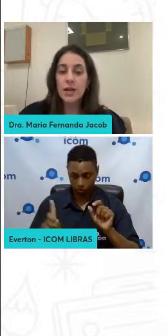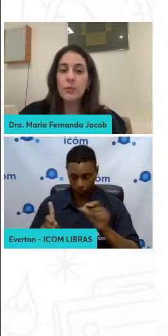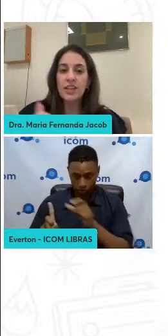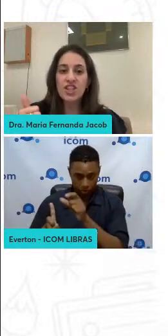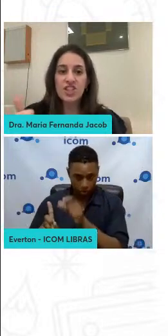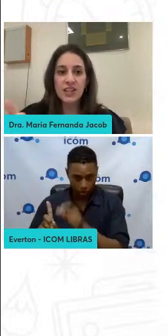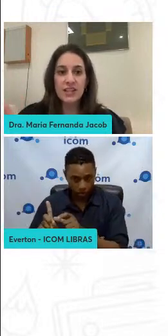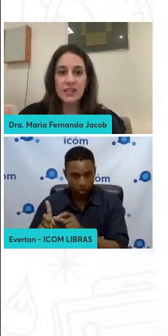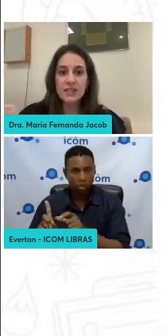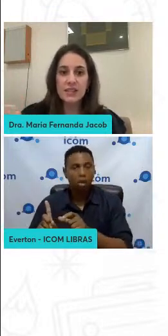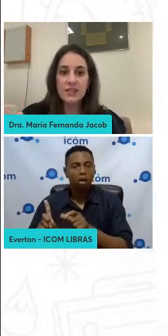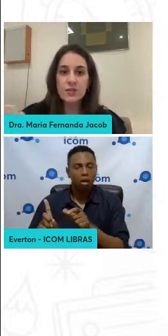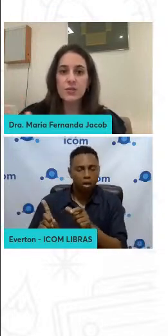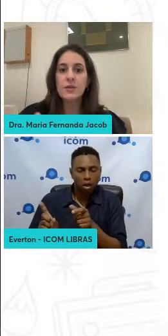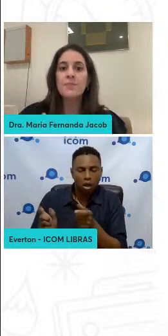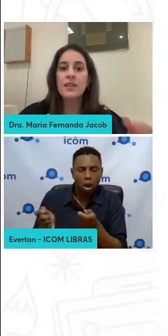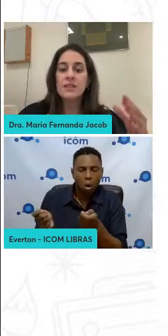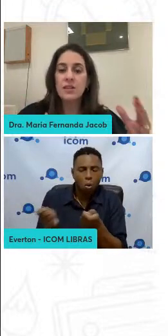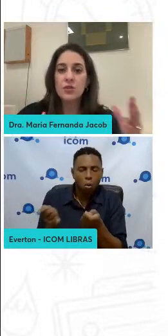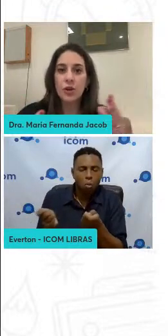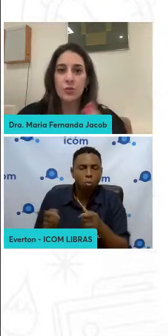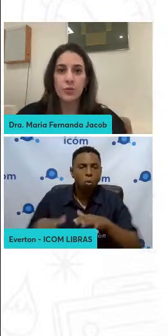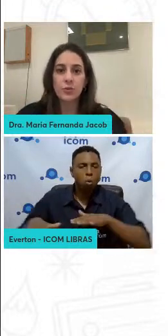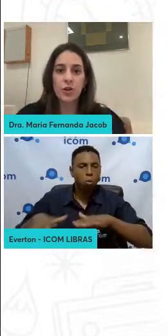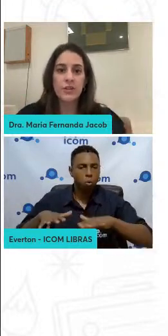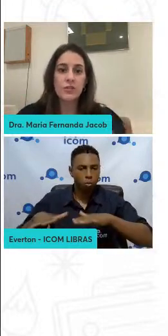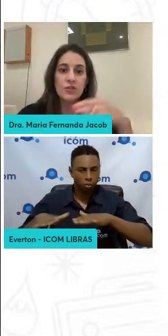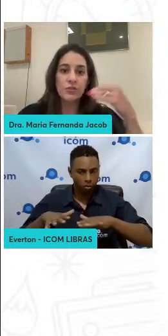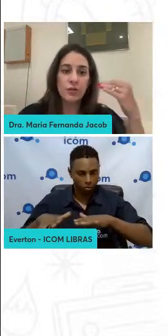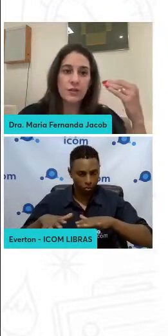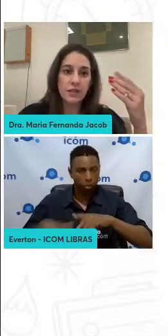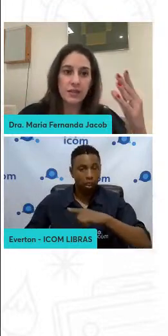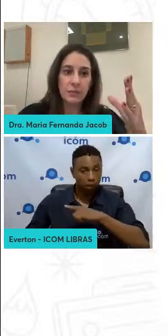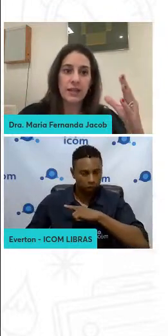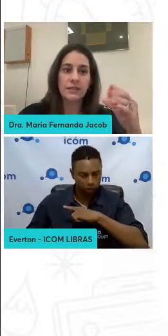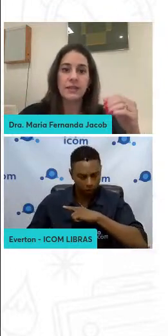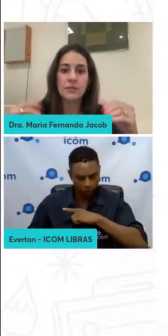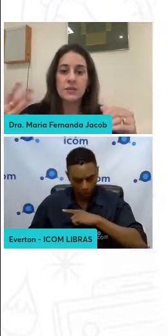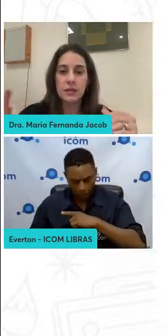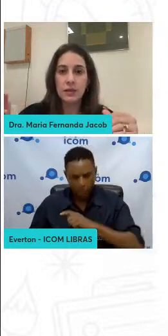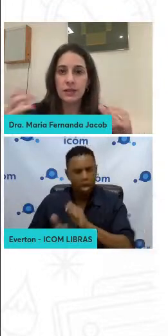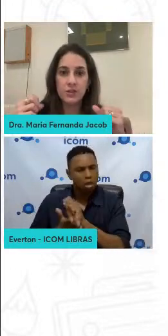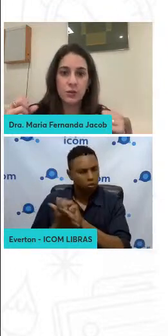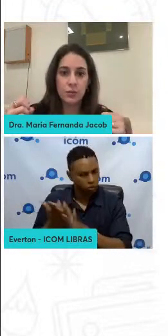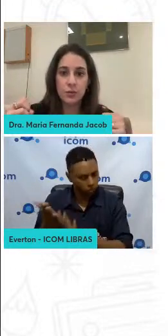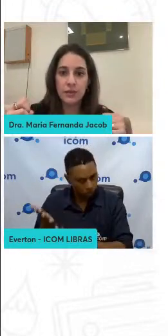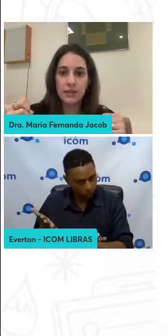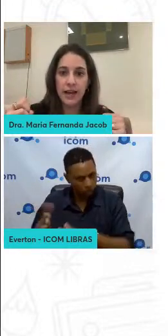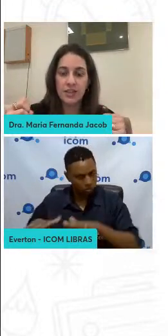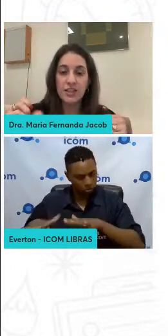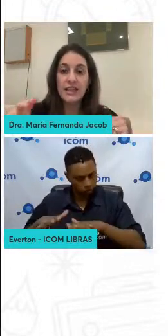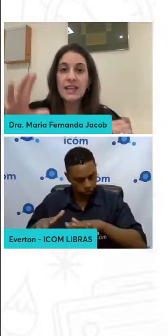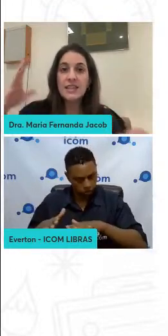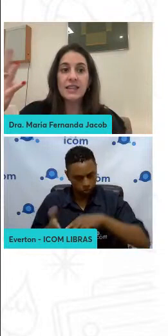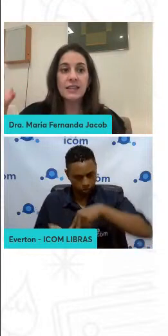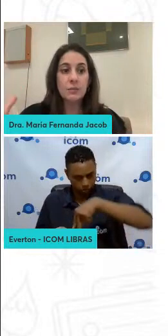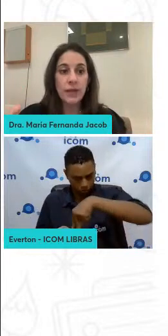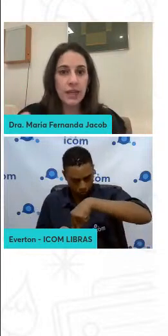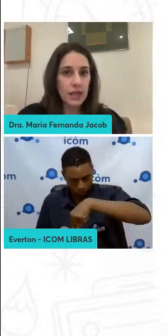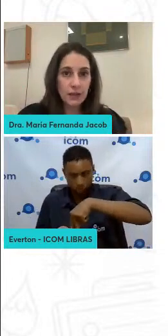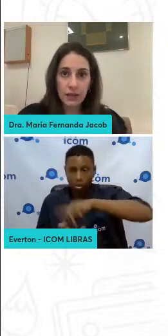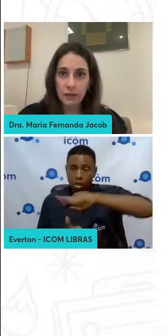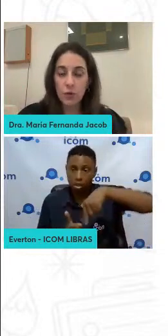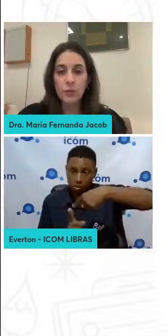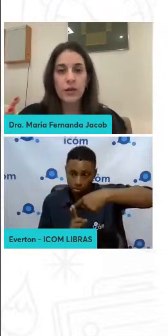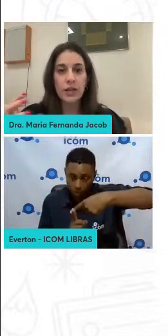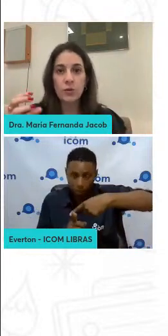motor, porque a gente tem exercícios sensório-motores, onde eu vou conseguir trabalhar tanto estabilidade quanto mobilidade. E ele